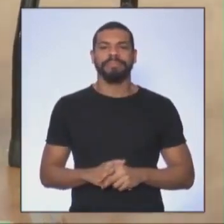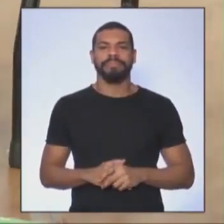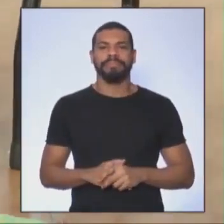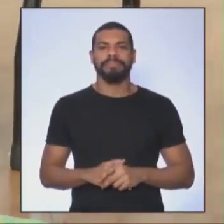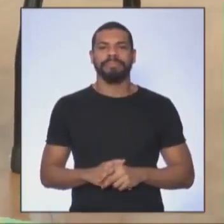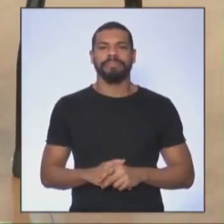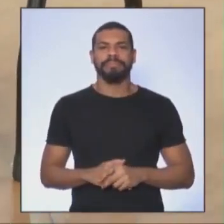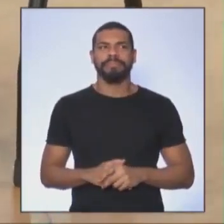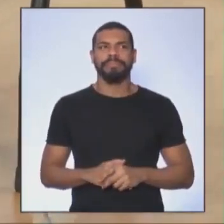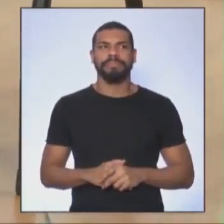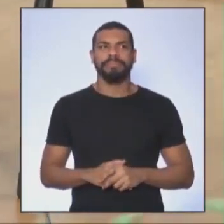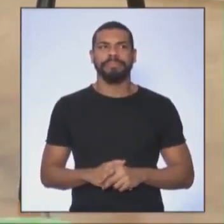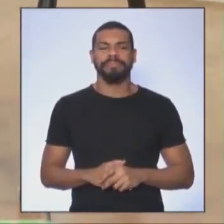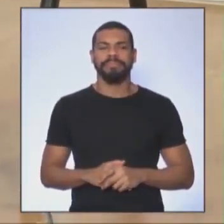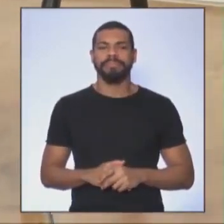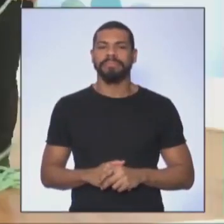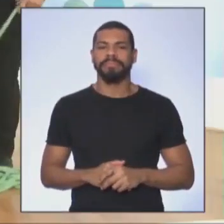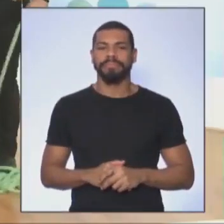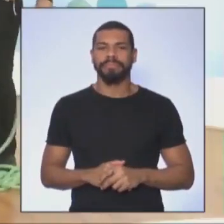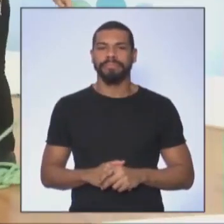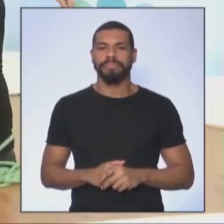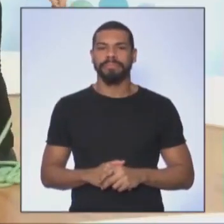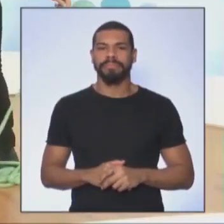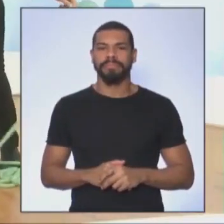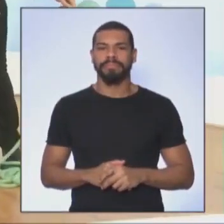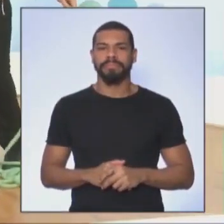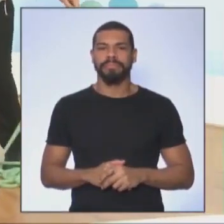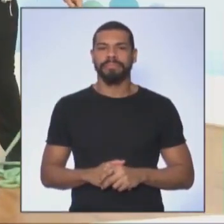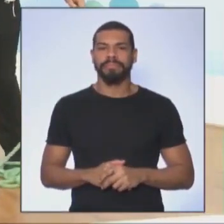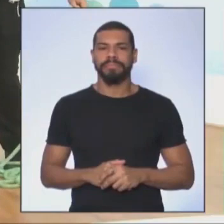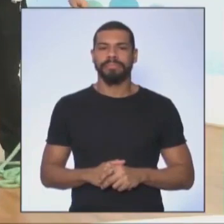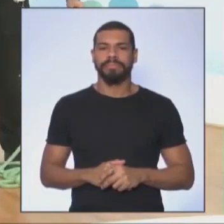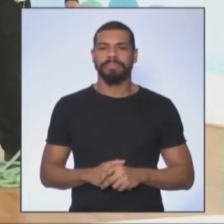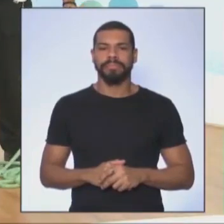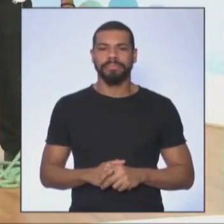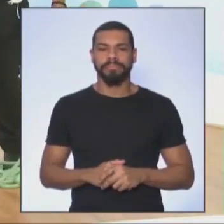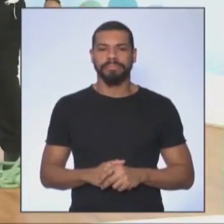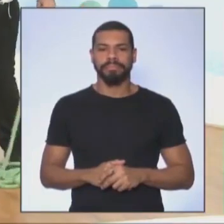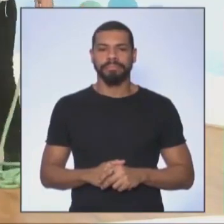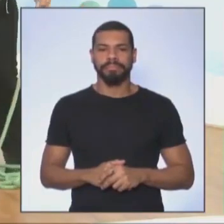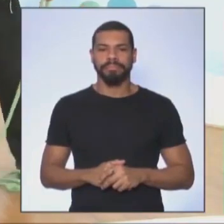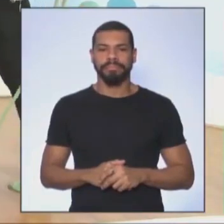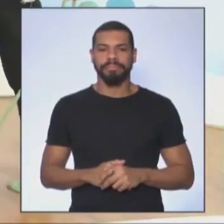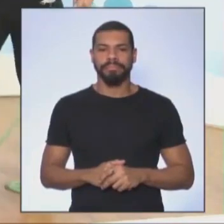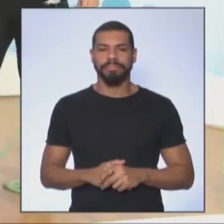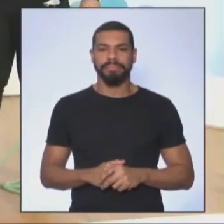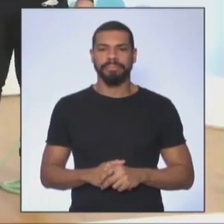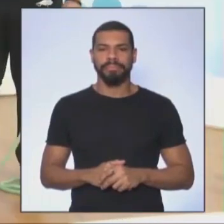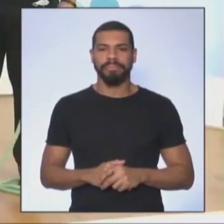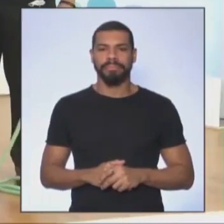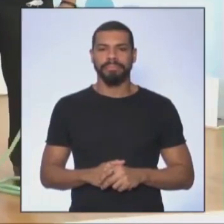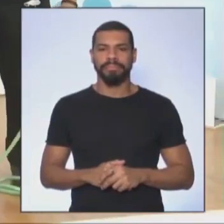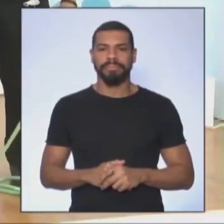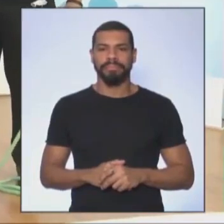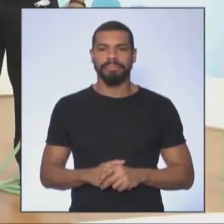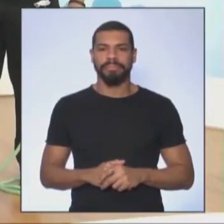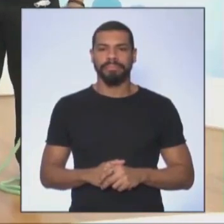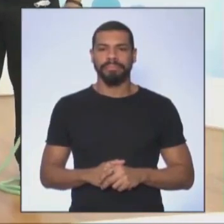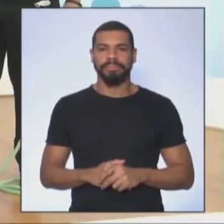ali? Uhum. Não, tem que ver passando. Oi. Opa. Oi. Vem Ao daqui, vivo ó, é leva- assim. Não, levanta